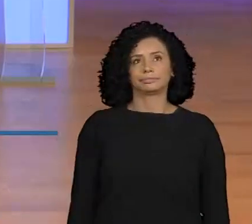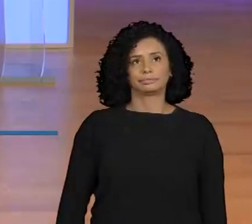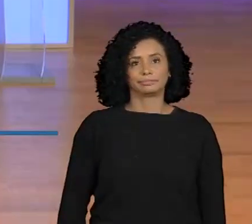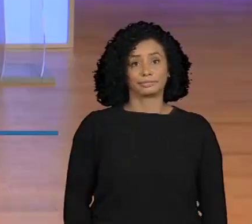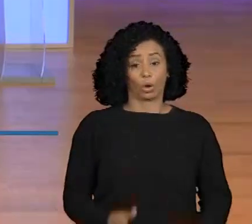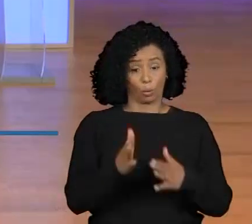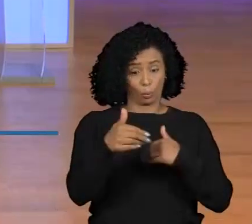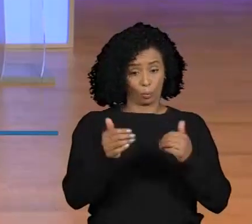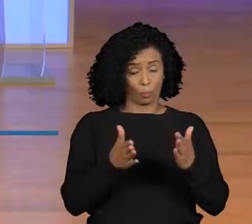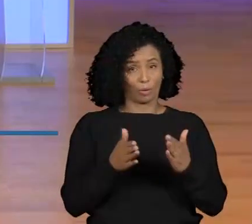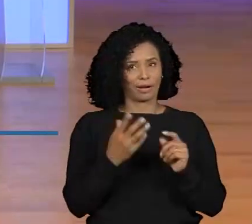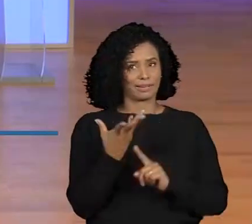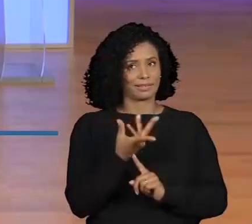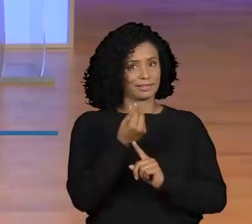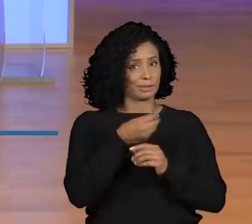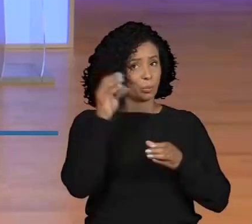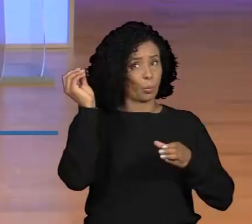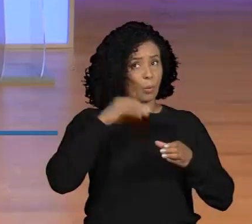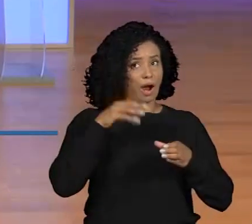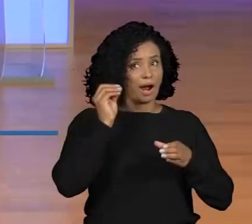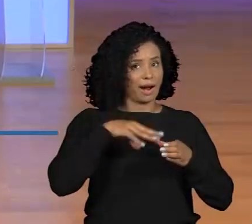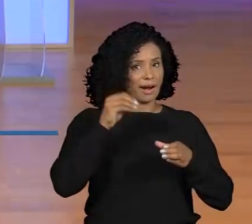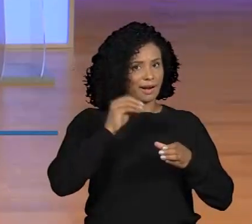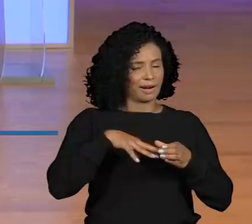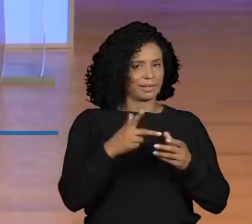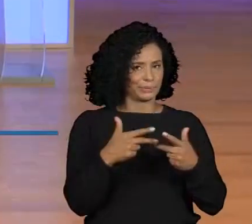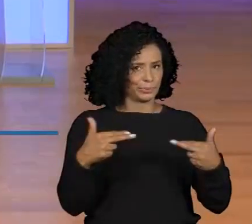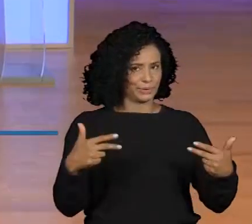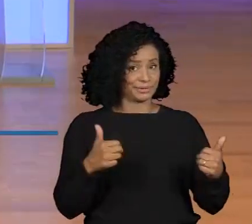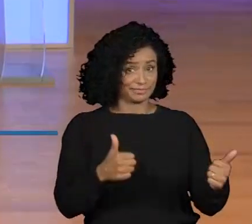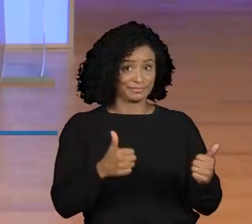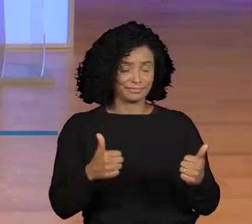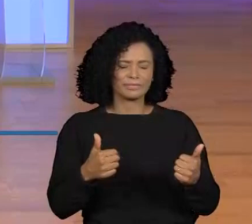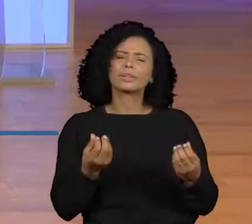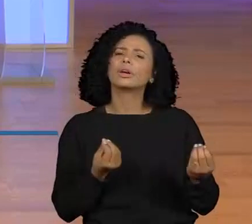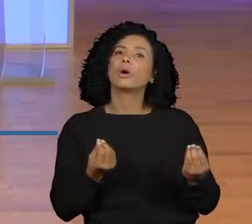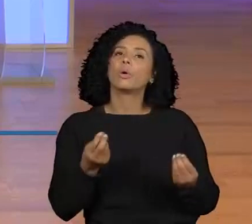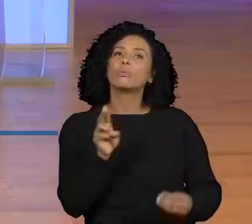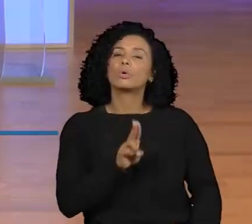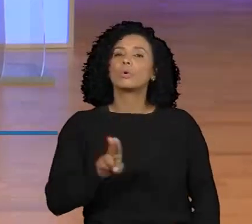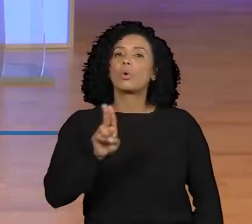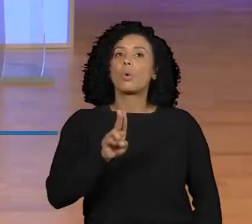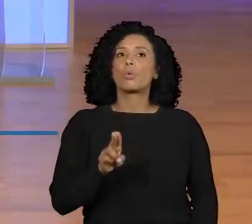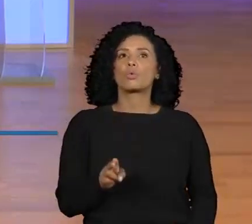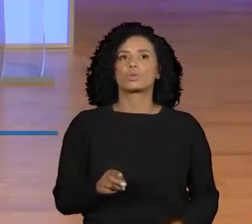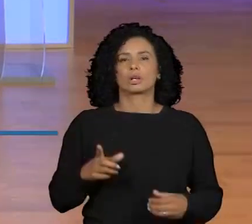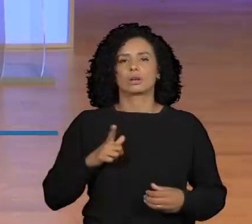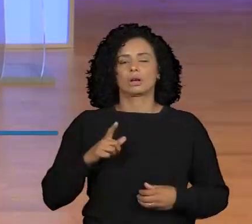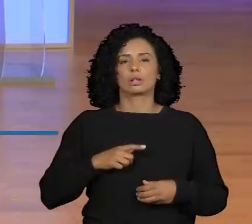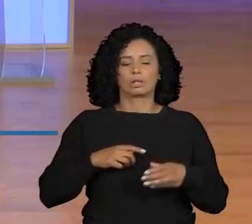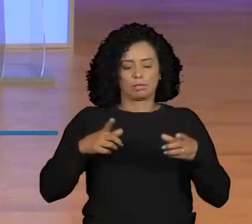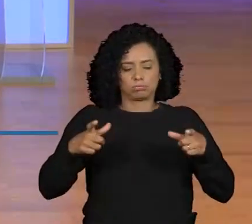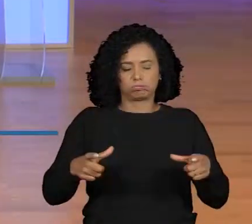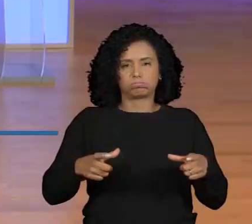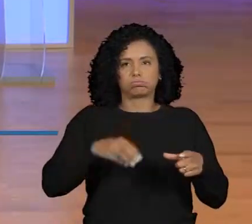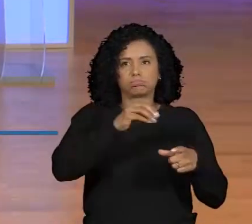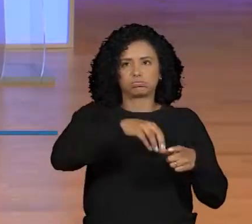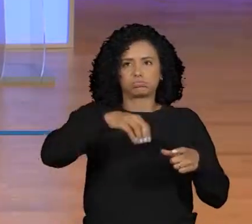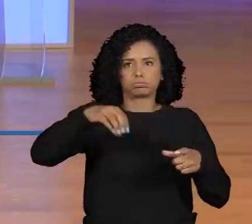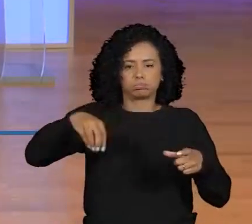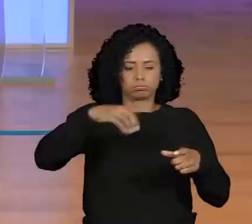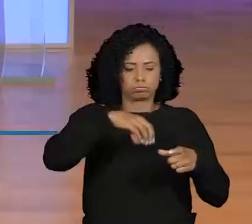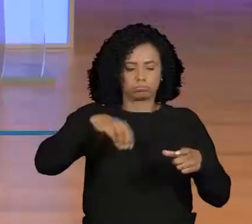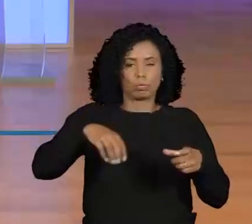arte vai guardando as coisas que vocês têm aí a gente vai usar bandeja de ovo Só essa daqui é uma